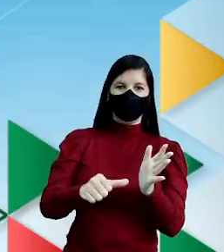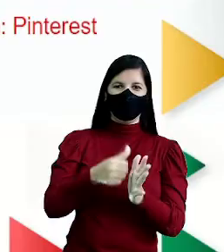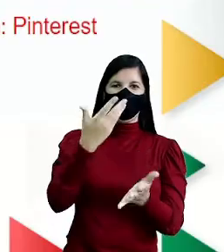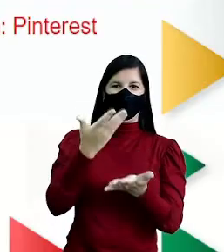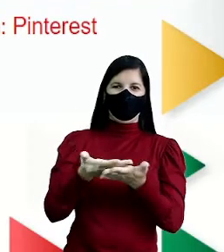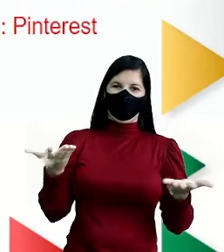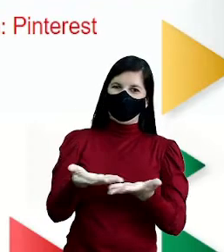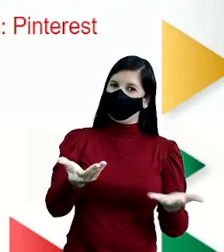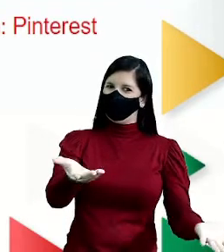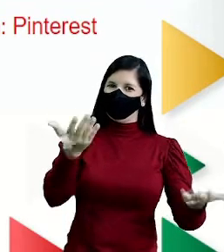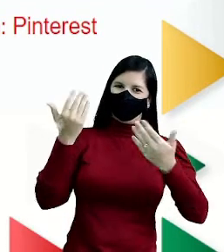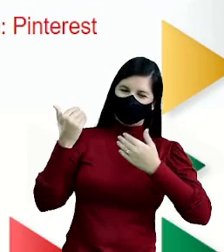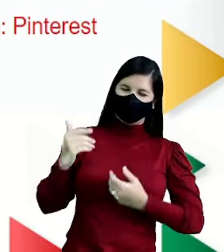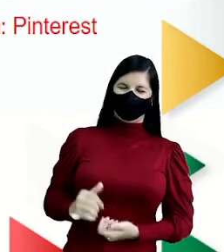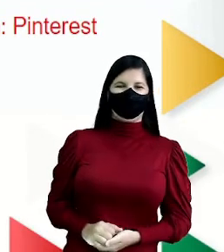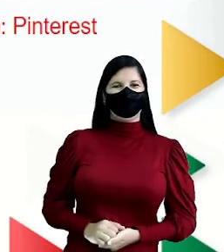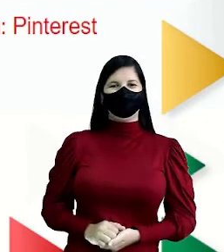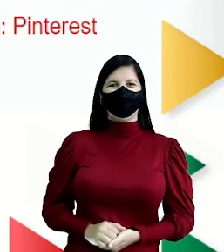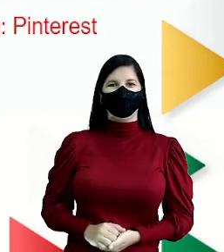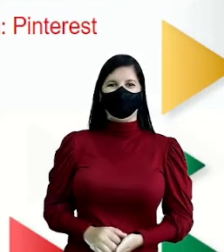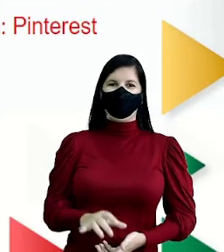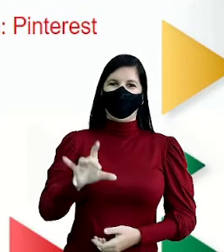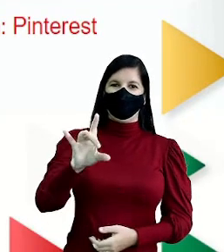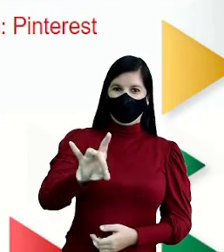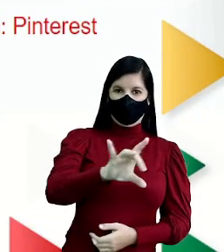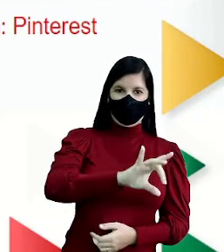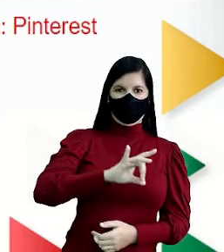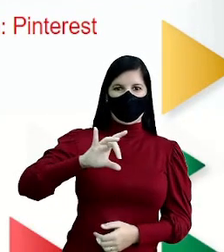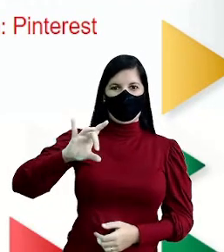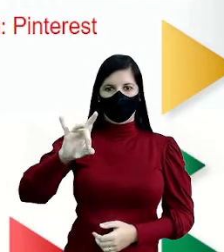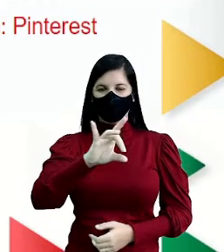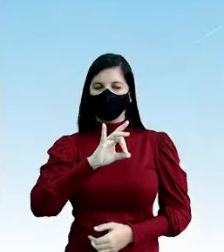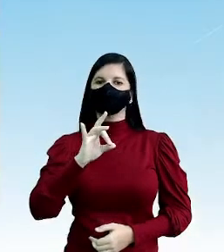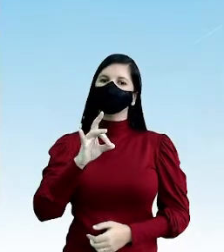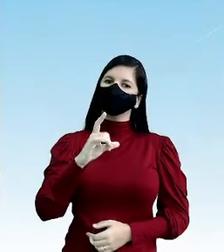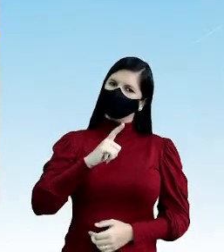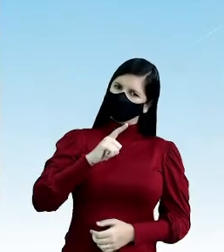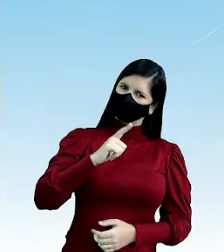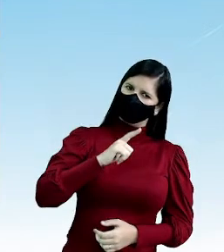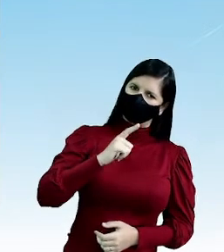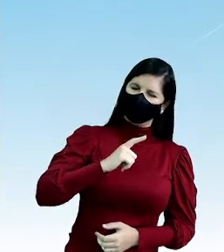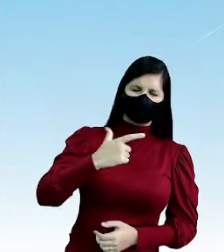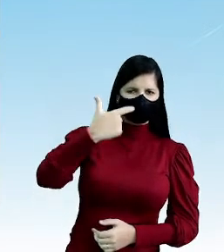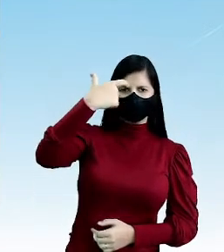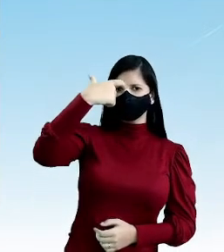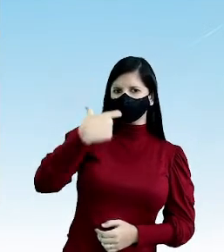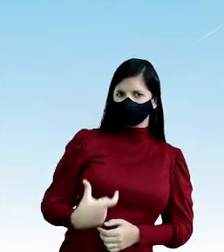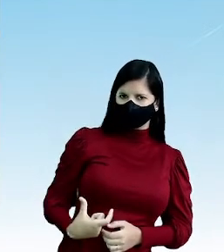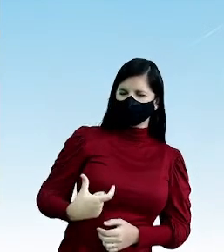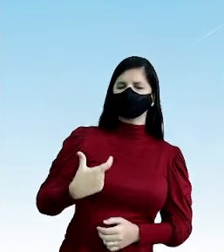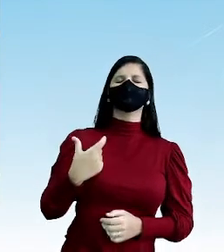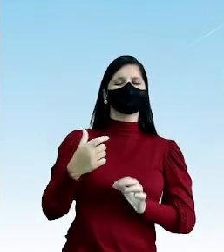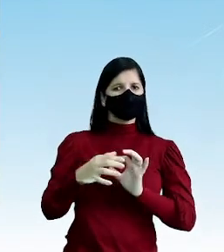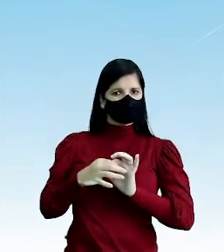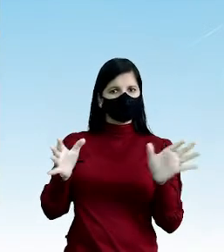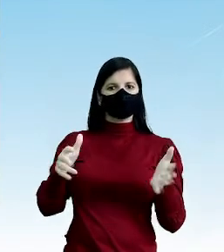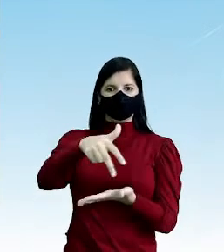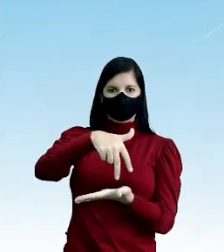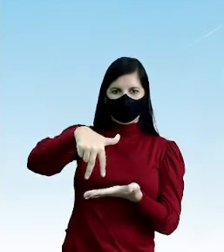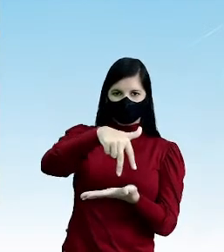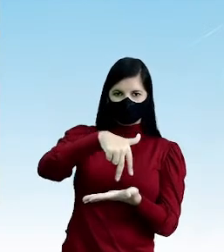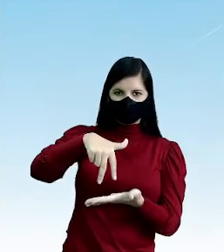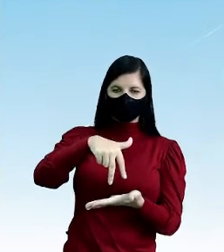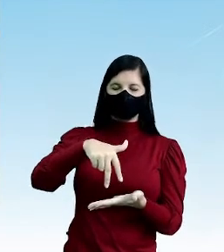gente. Cada um de nós também tem um jeito de ser e, portanto, de dançar.